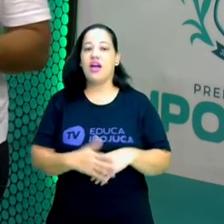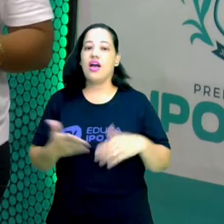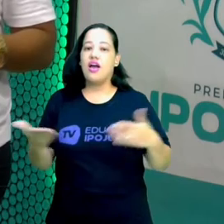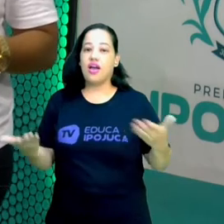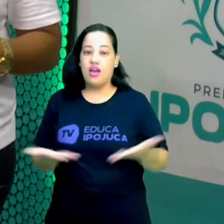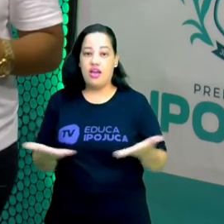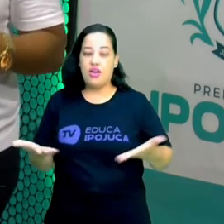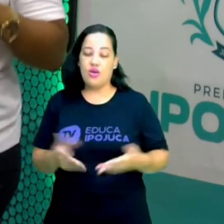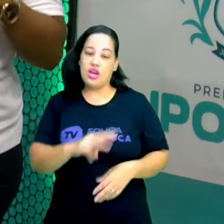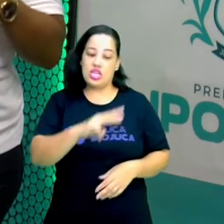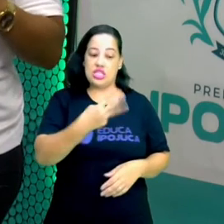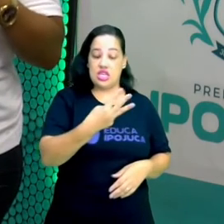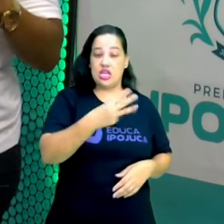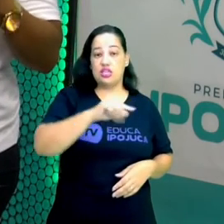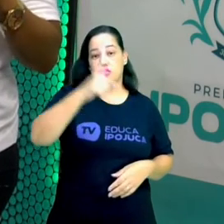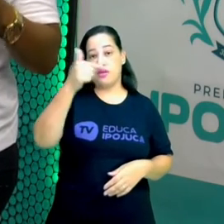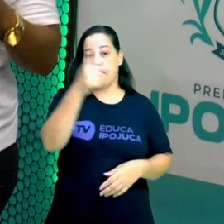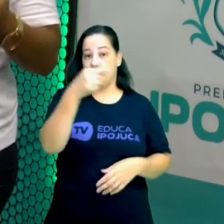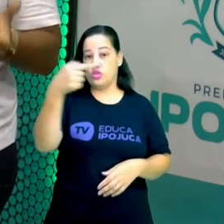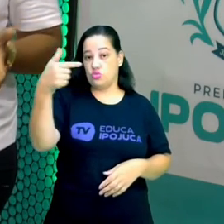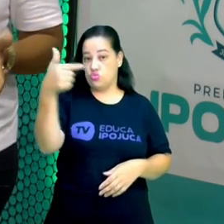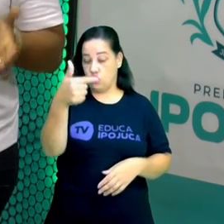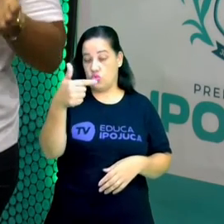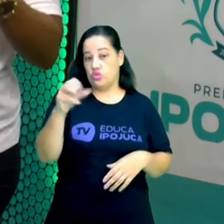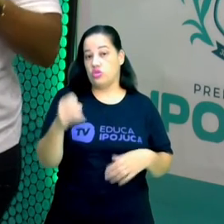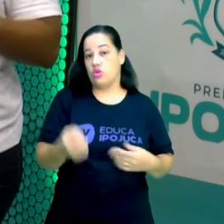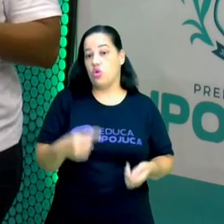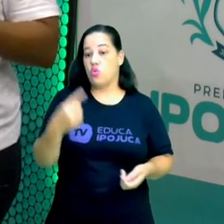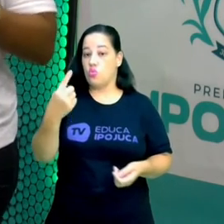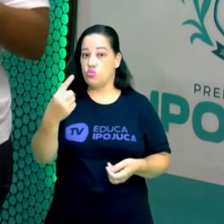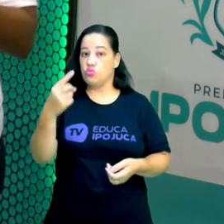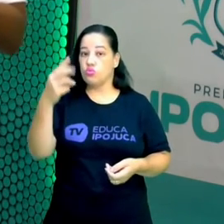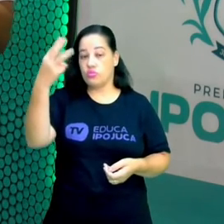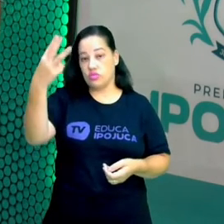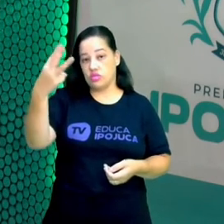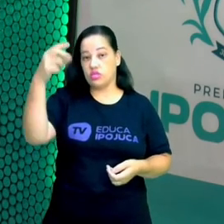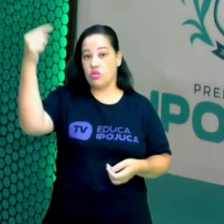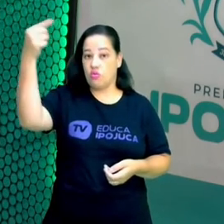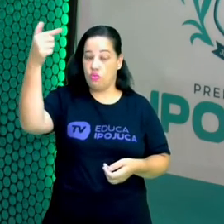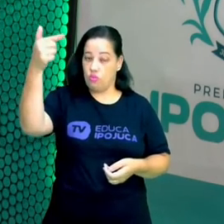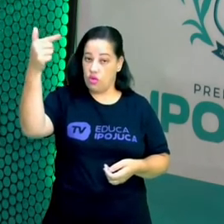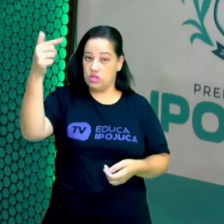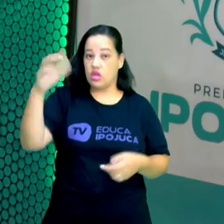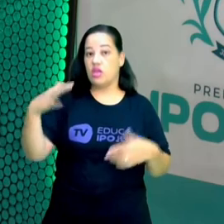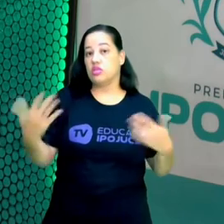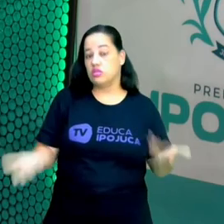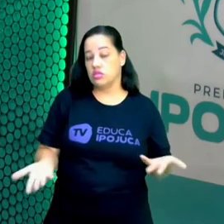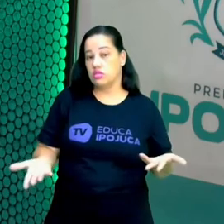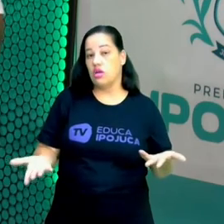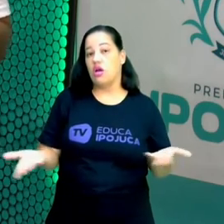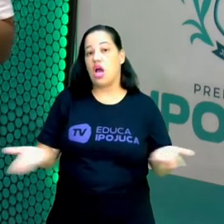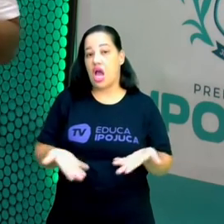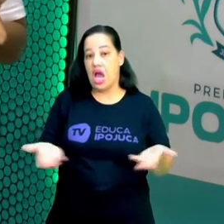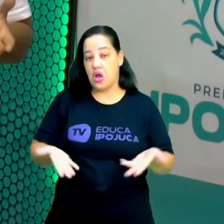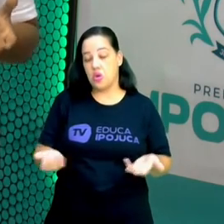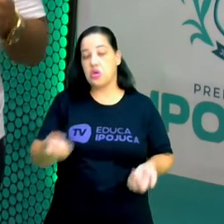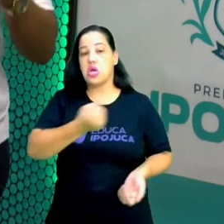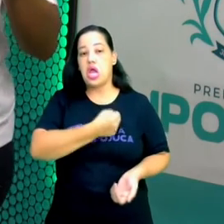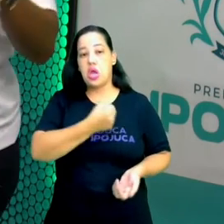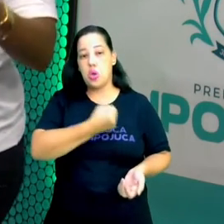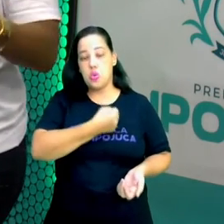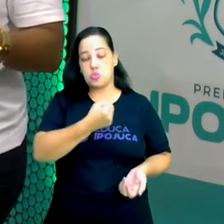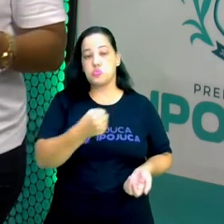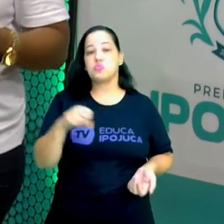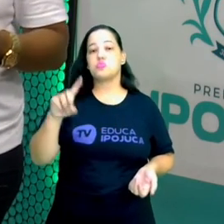elevado a menos 2. 1 sobre 3 ao quadrado, um nono, vai dar uma dízima periódica. É um número